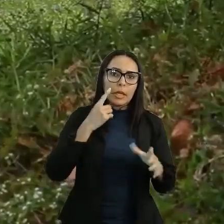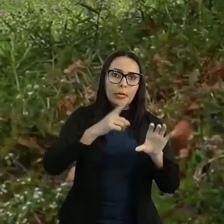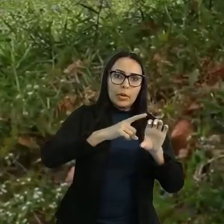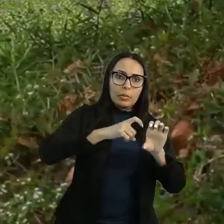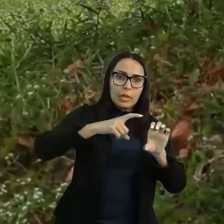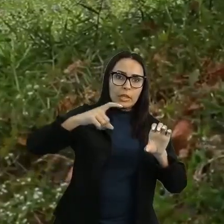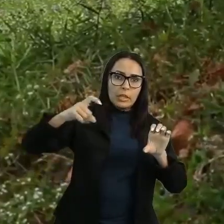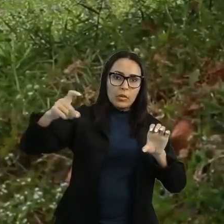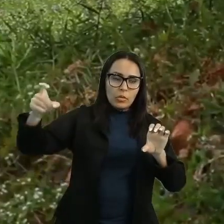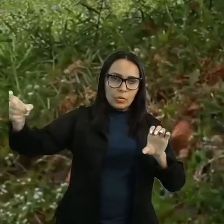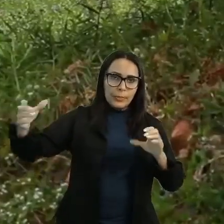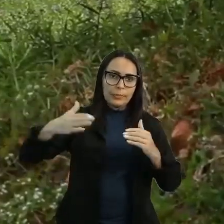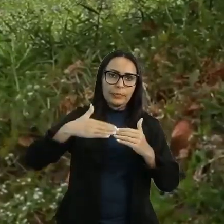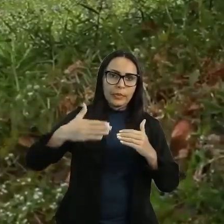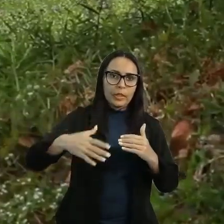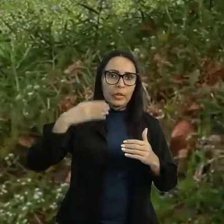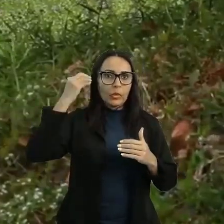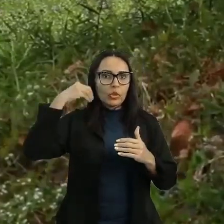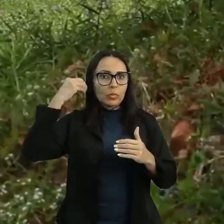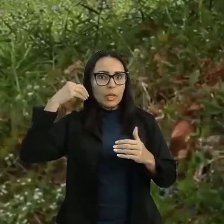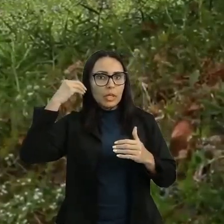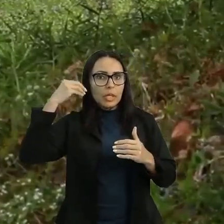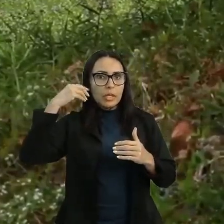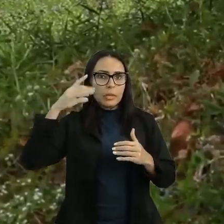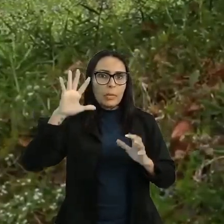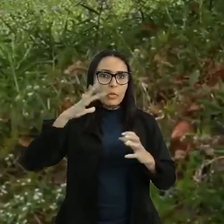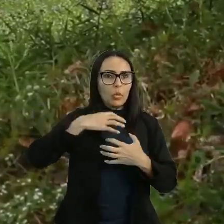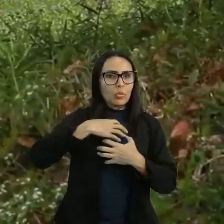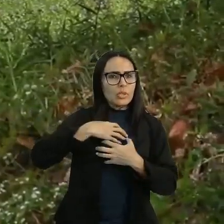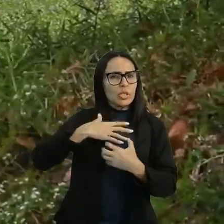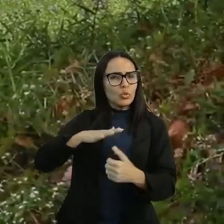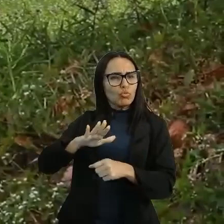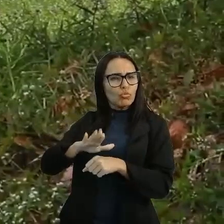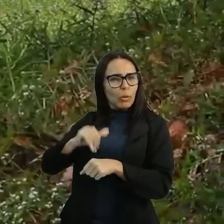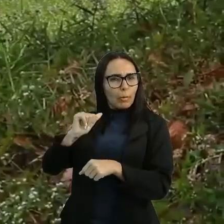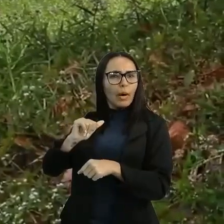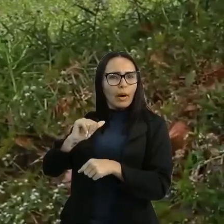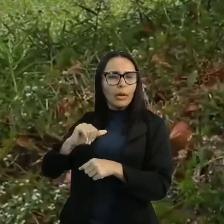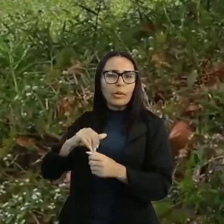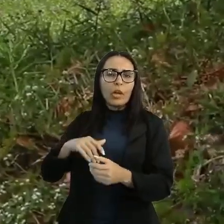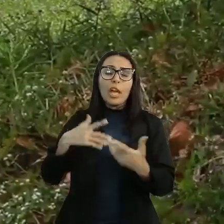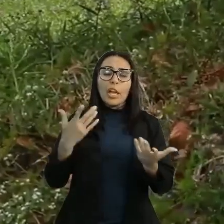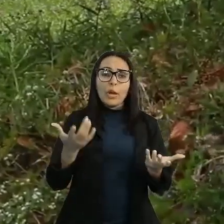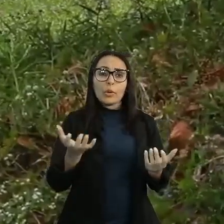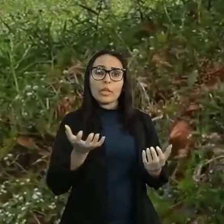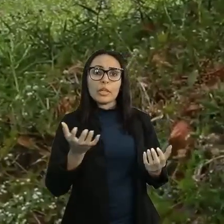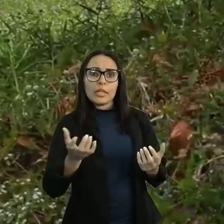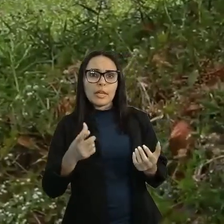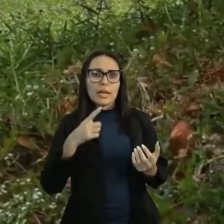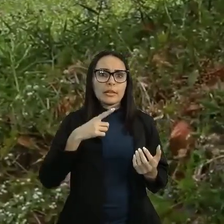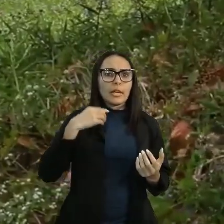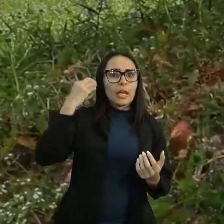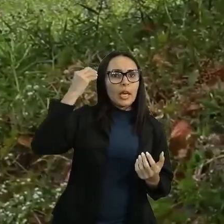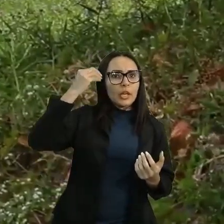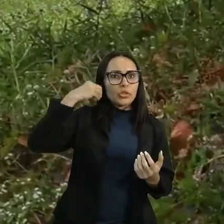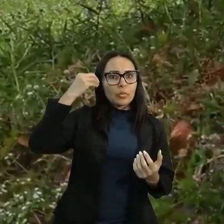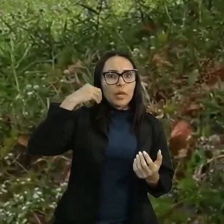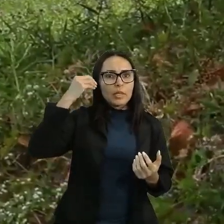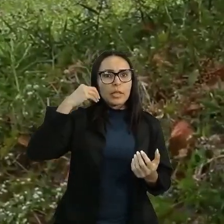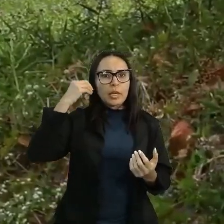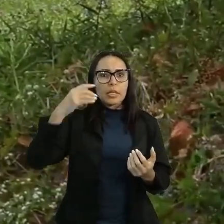meus 21 anos, eu comecei a frequentar templos, comecei a buscar saber mais, me Então, se aprofundar. uma pessoa quiser frequentar, vir